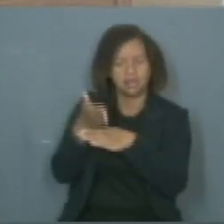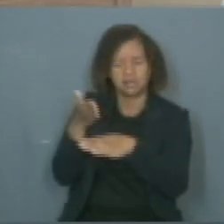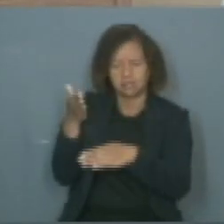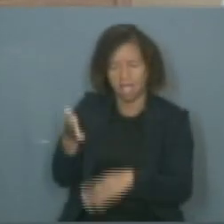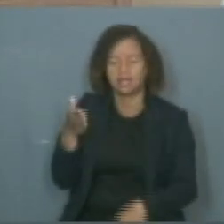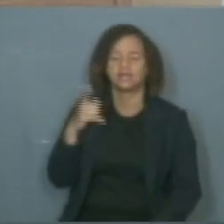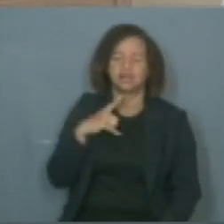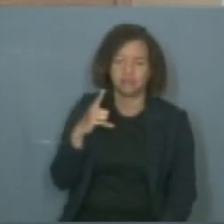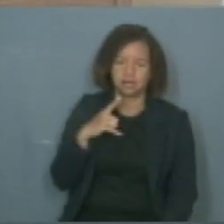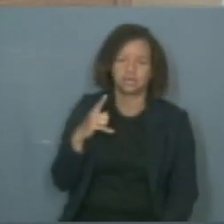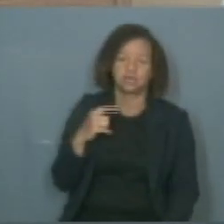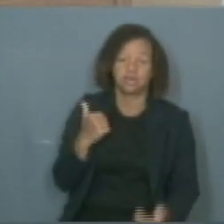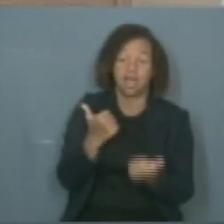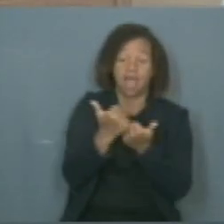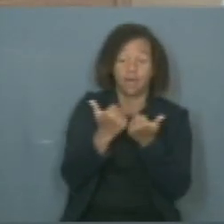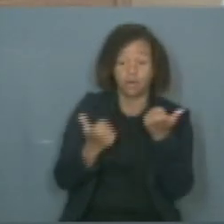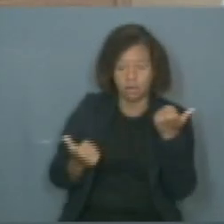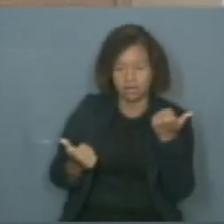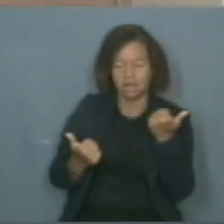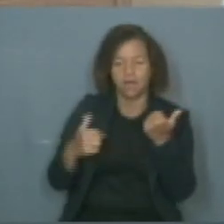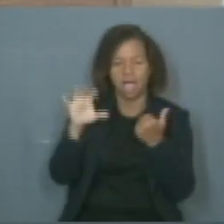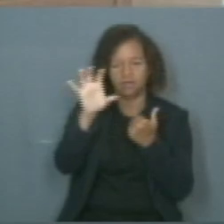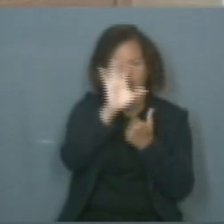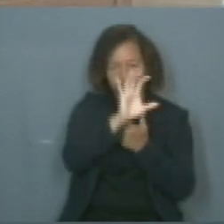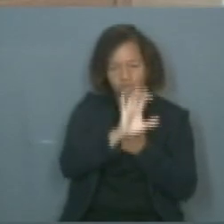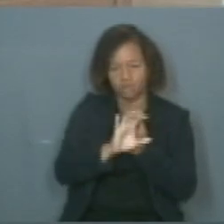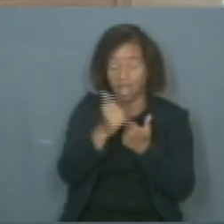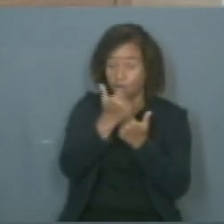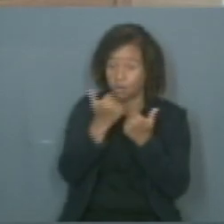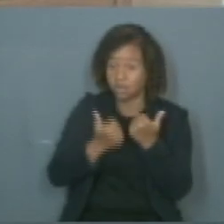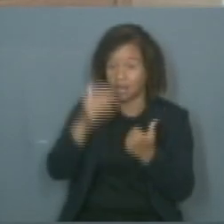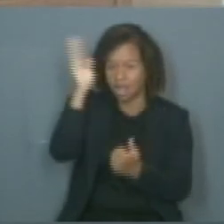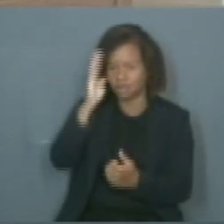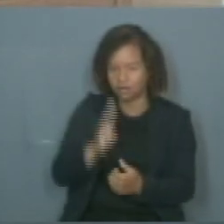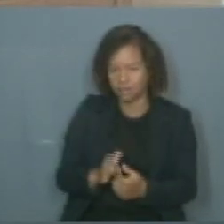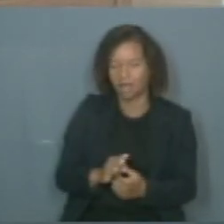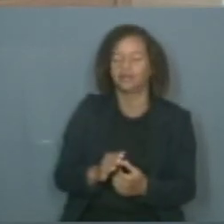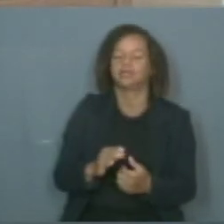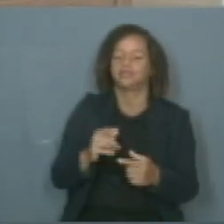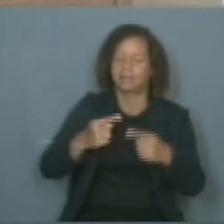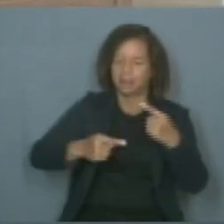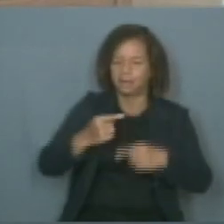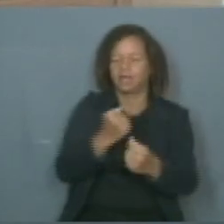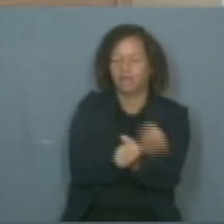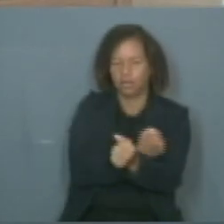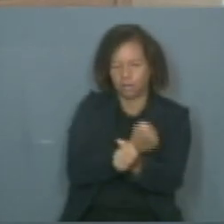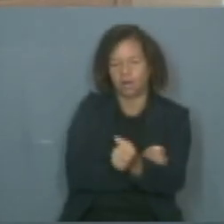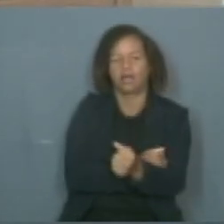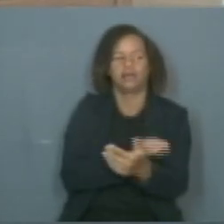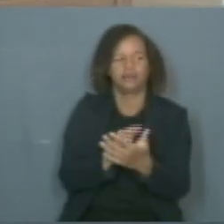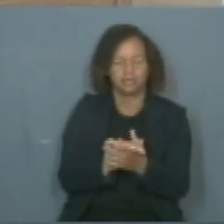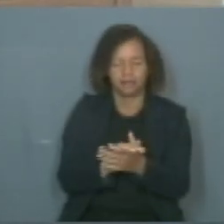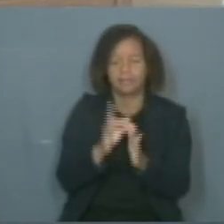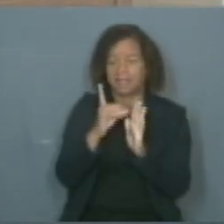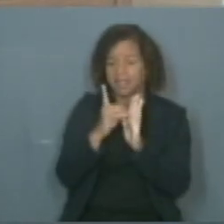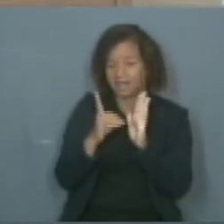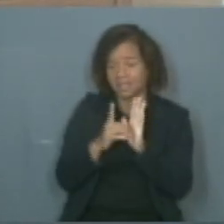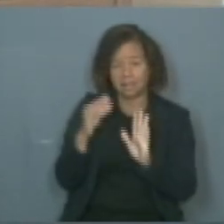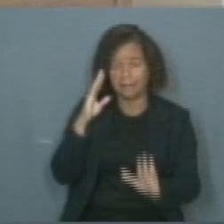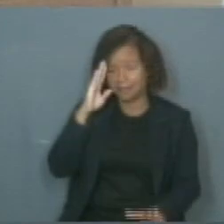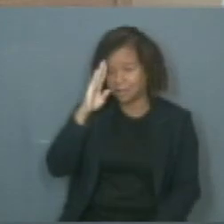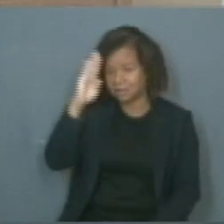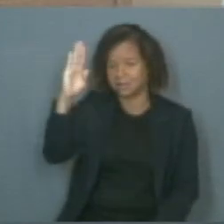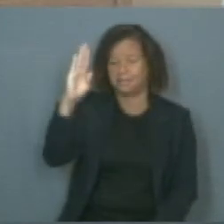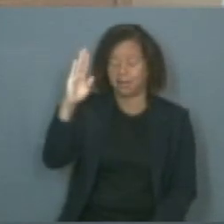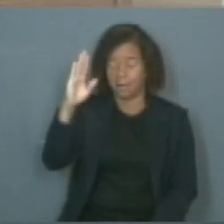recente resolução do Conselho Regional, Conselho Nacional de Política de Drogas, que reforça as diretrizes essenciais para